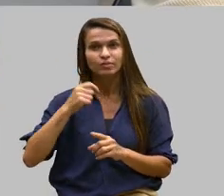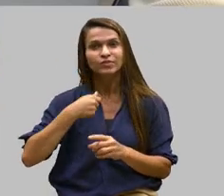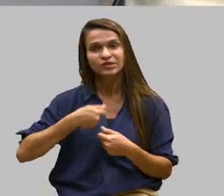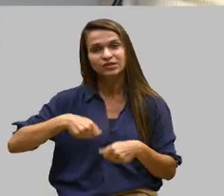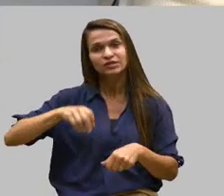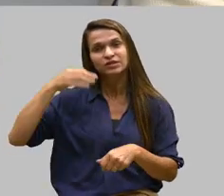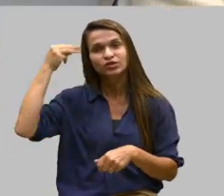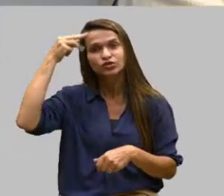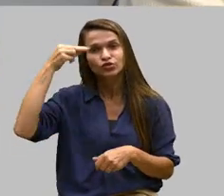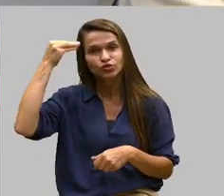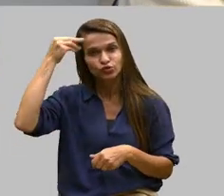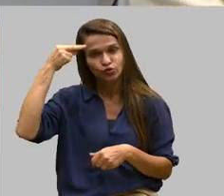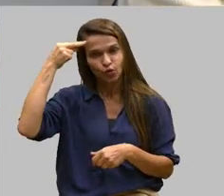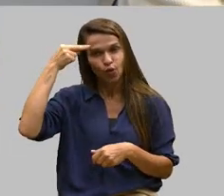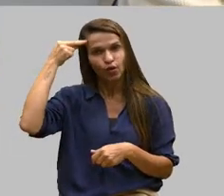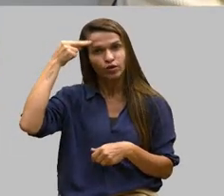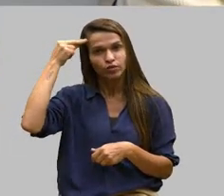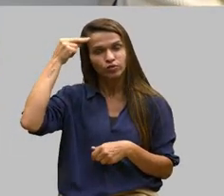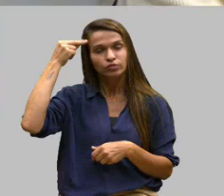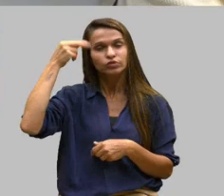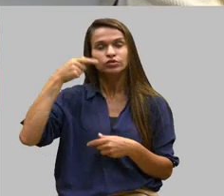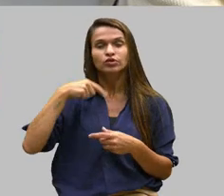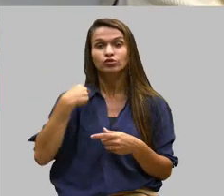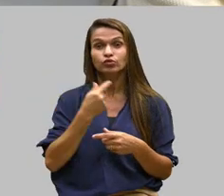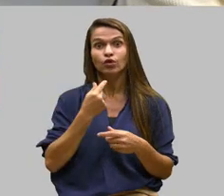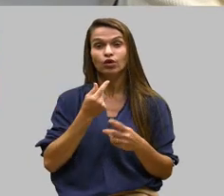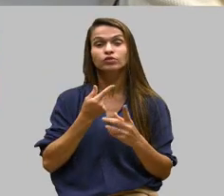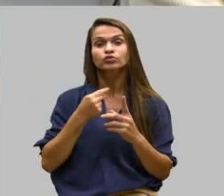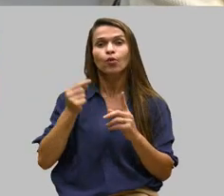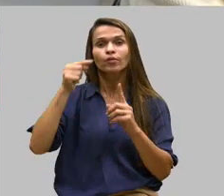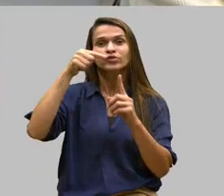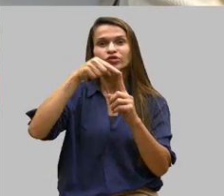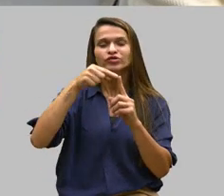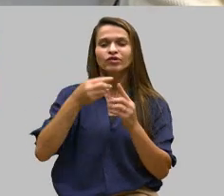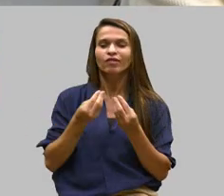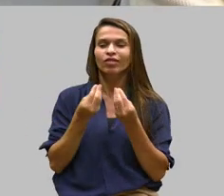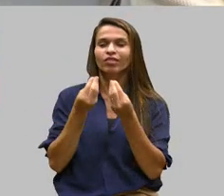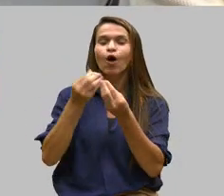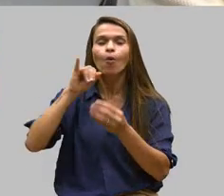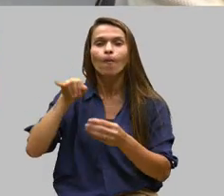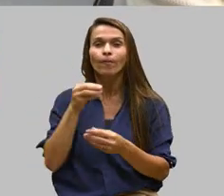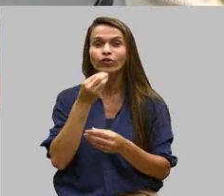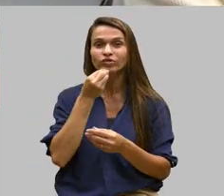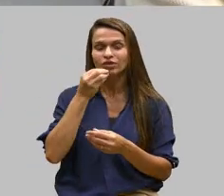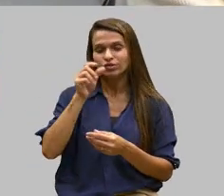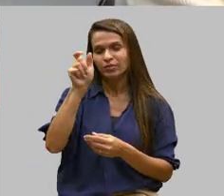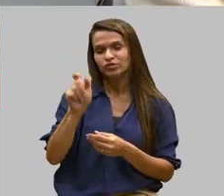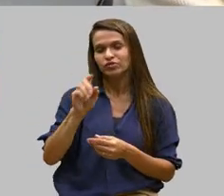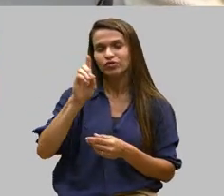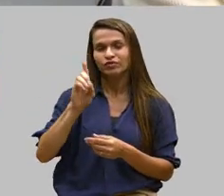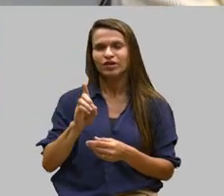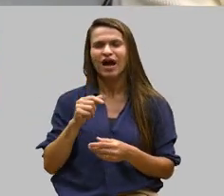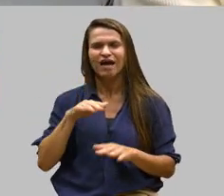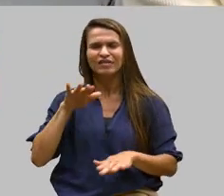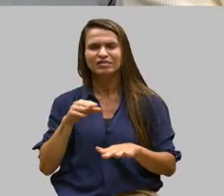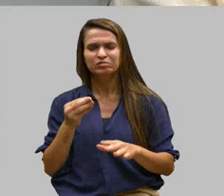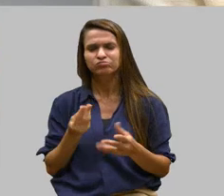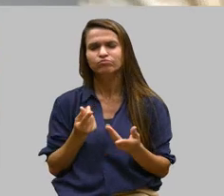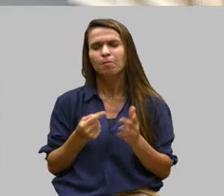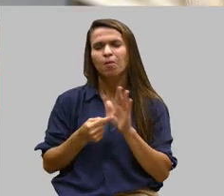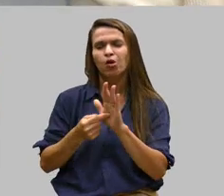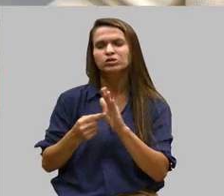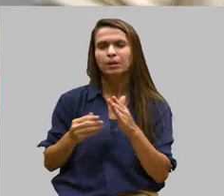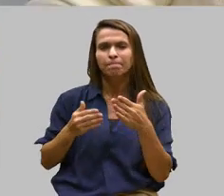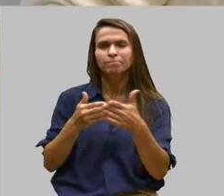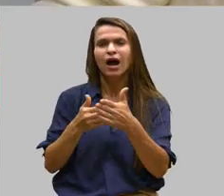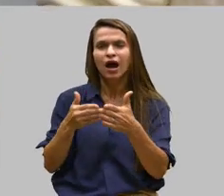cabe a nós né projetar a possibilidade de sonhos nas pessoas com deficiência e muitas vezes a gente só coloca Barreiras as pessoas afastam e etc